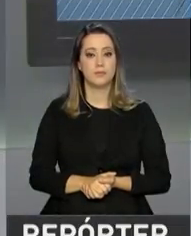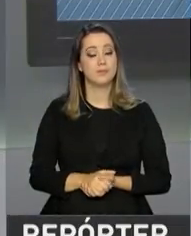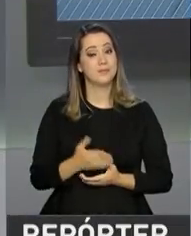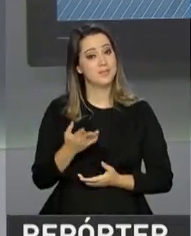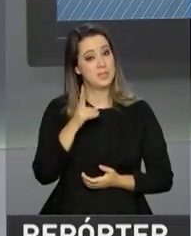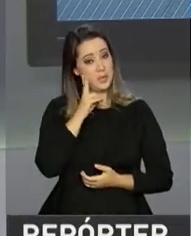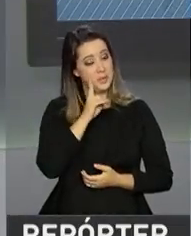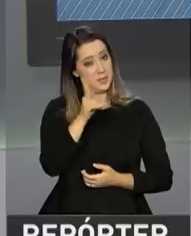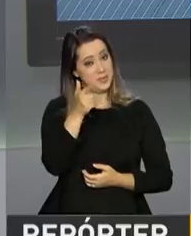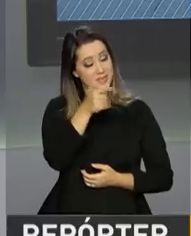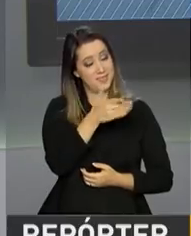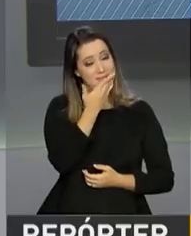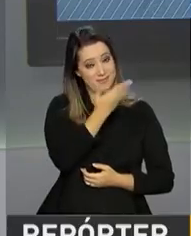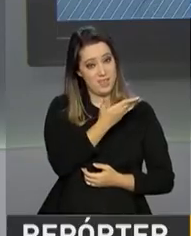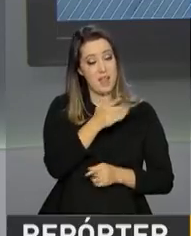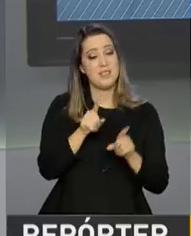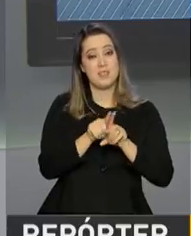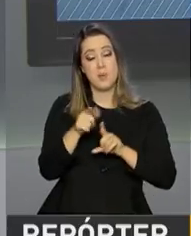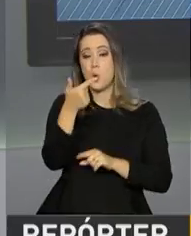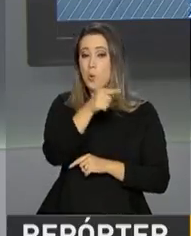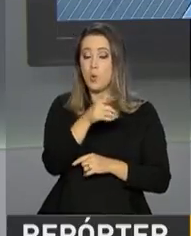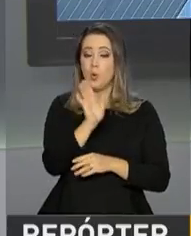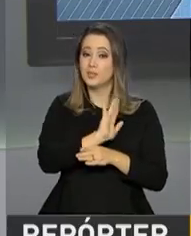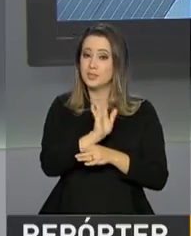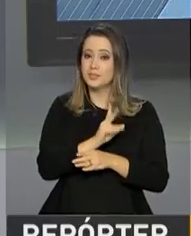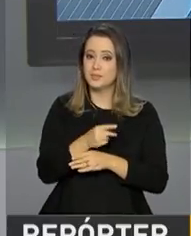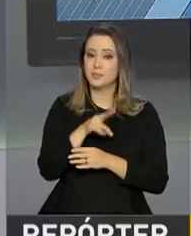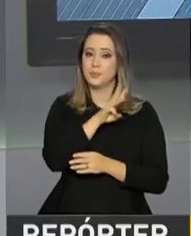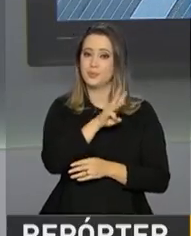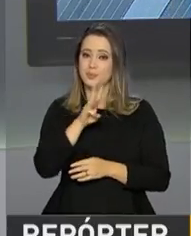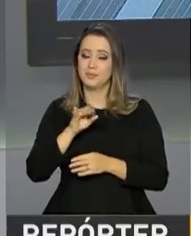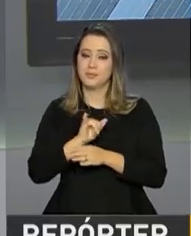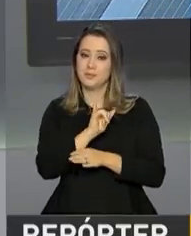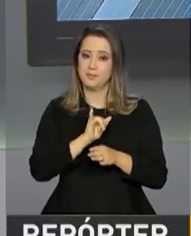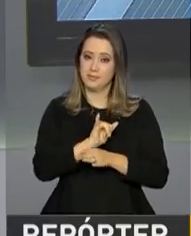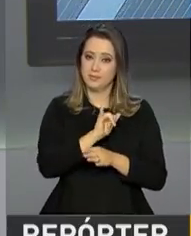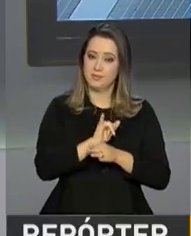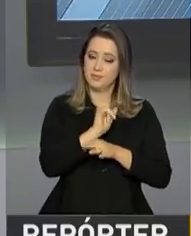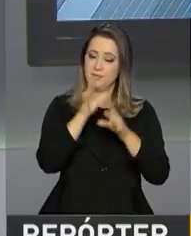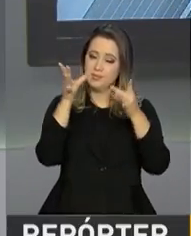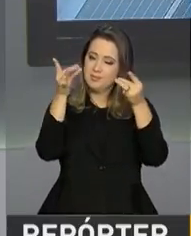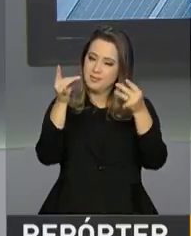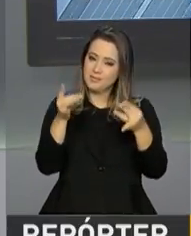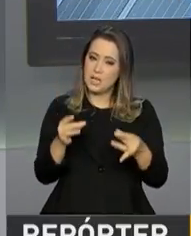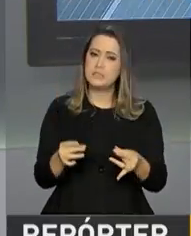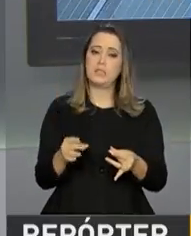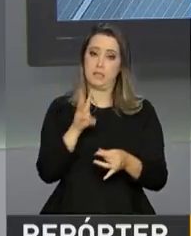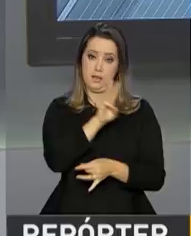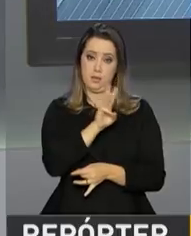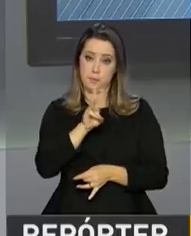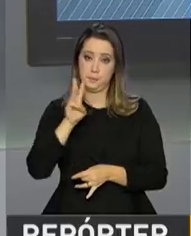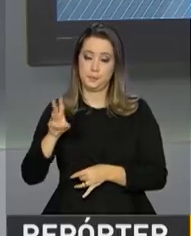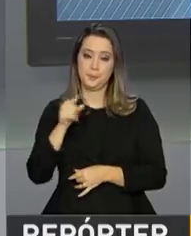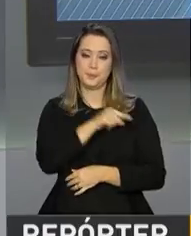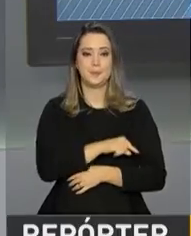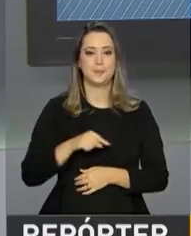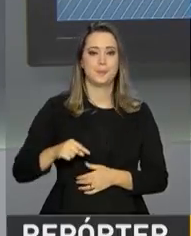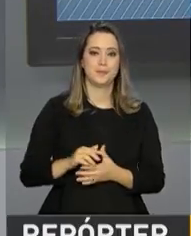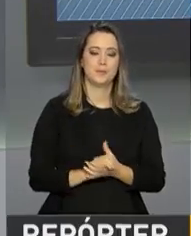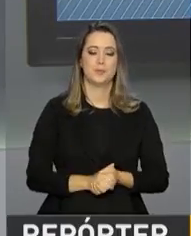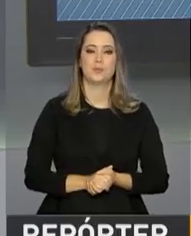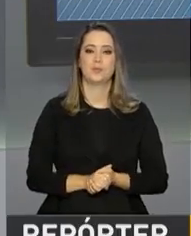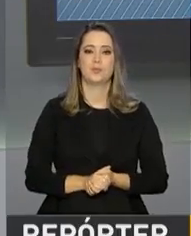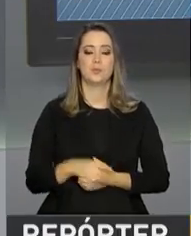Você pode rever esta e outras reportagens em nosso canal no YouTube. E toda a nossa programação também está na página da NBR na